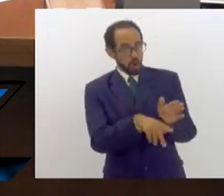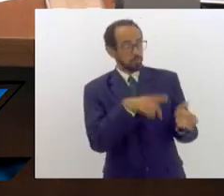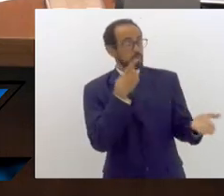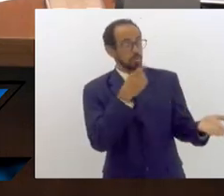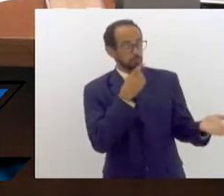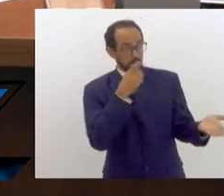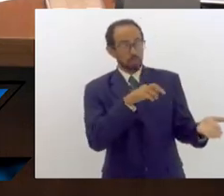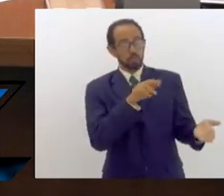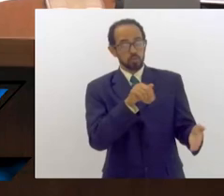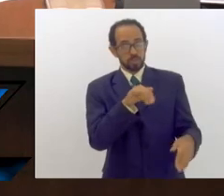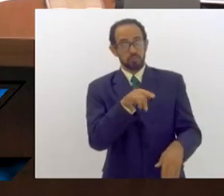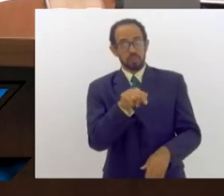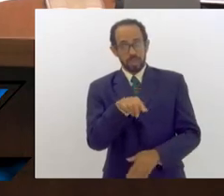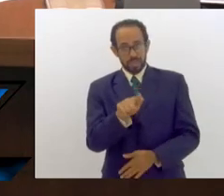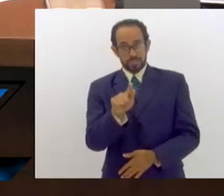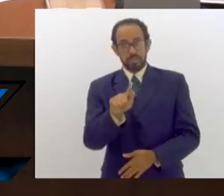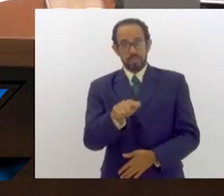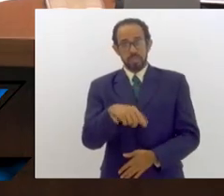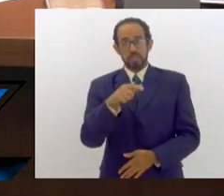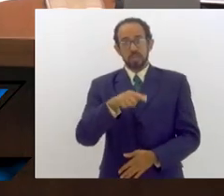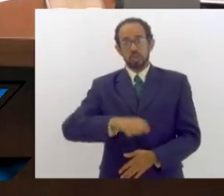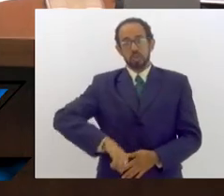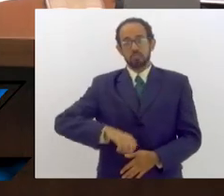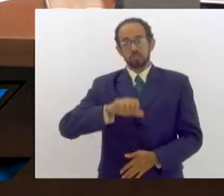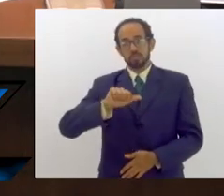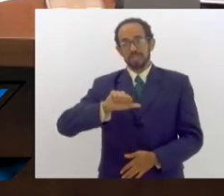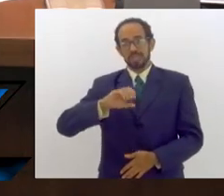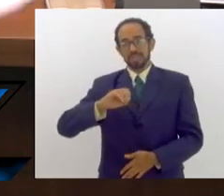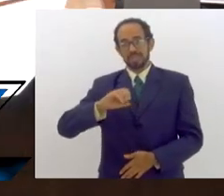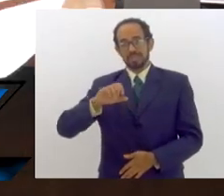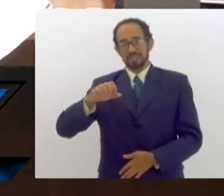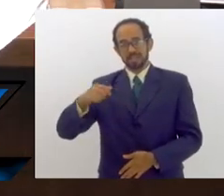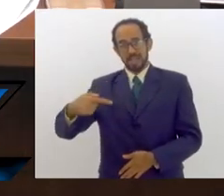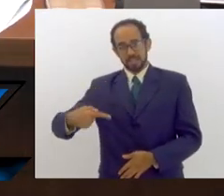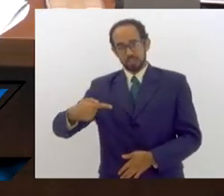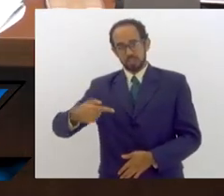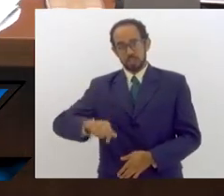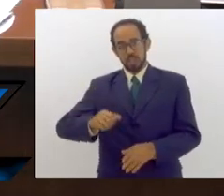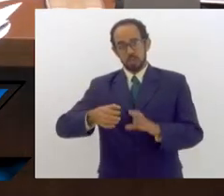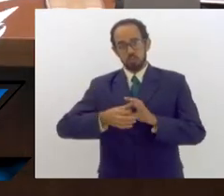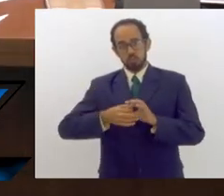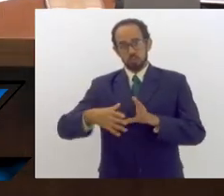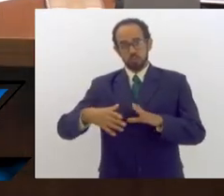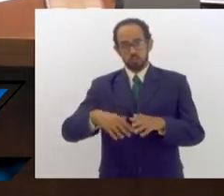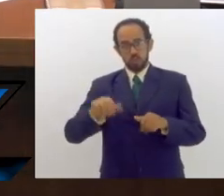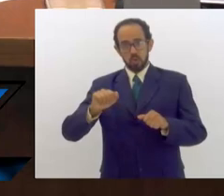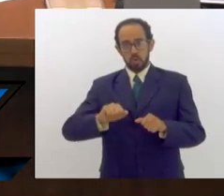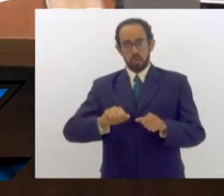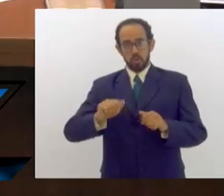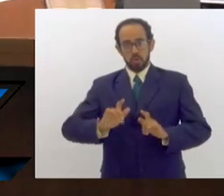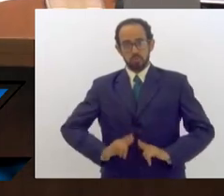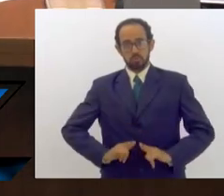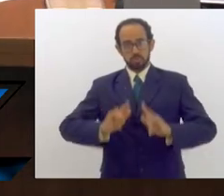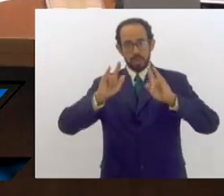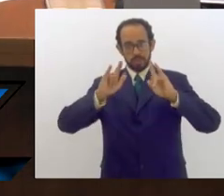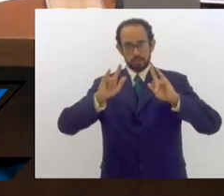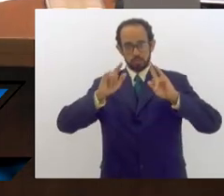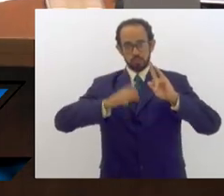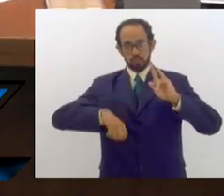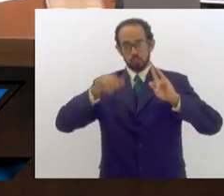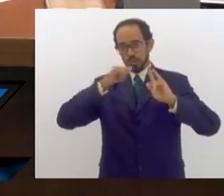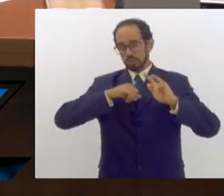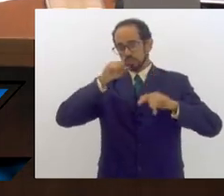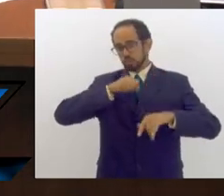que a lei 9.107 de 2020 que autorizou que o prédio do antigo